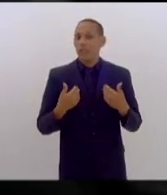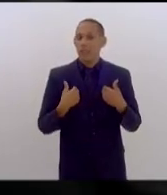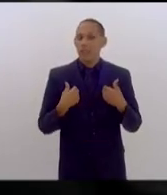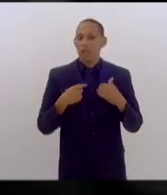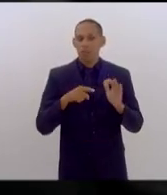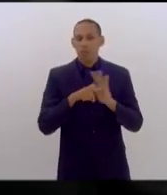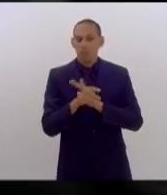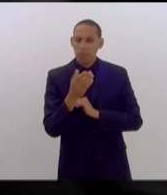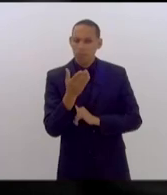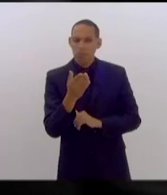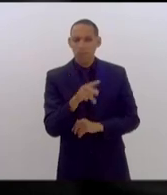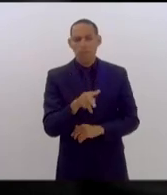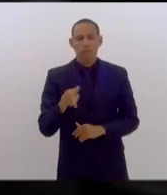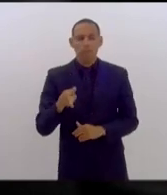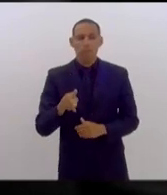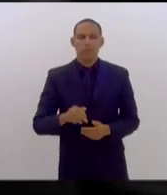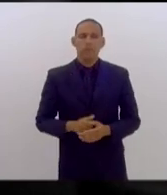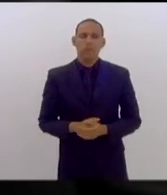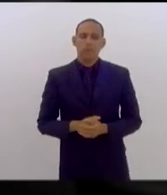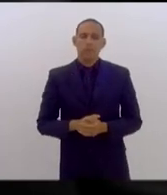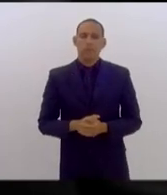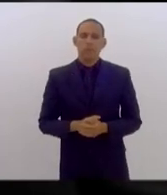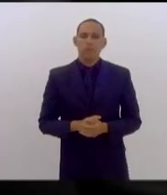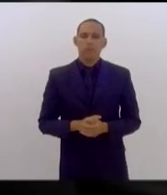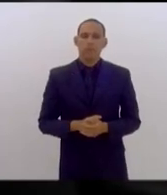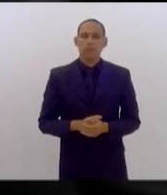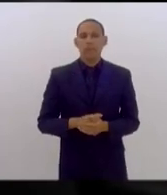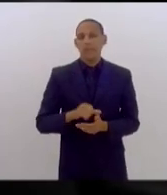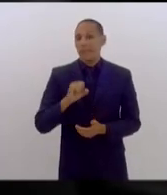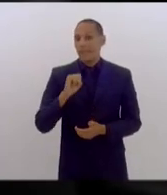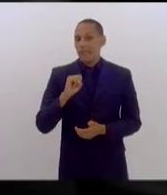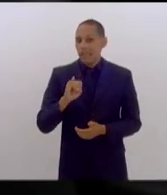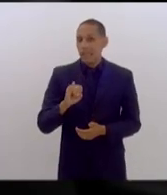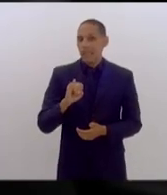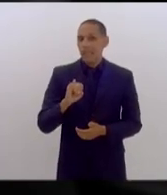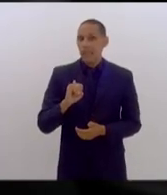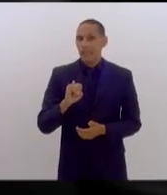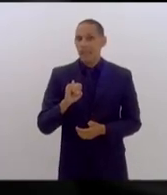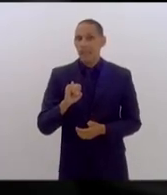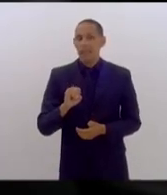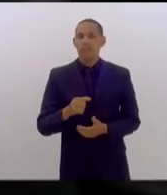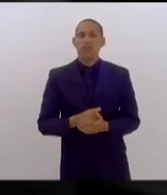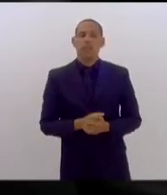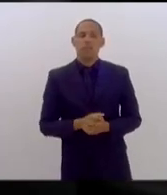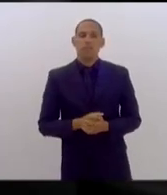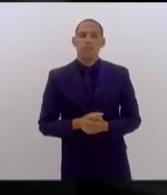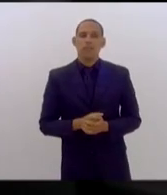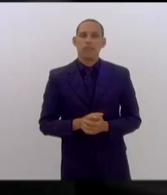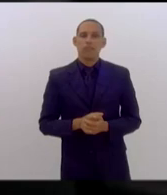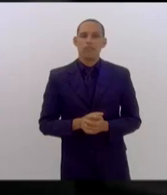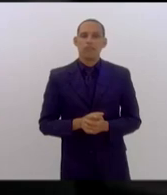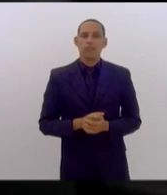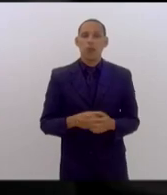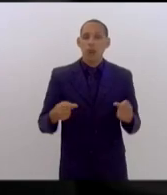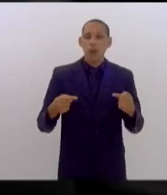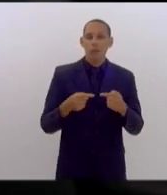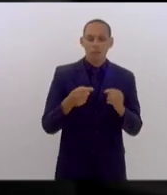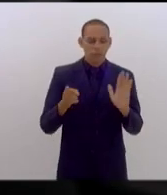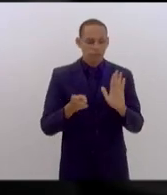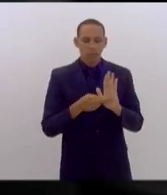consulta a vossa excelência se essas se a legalidade regimental